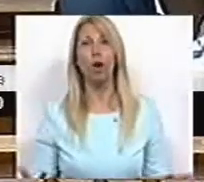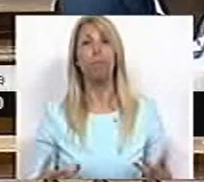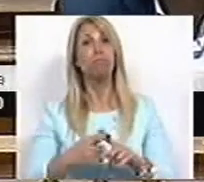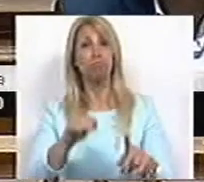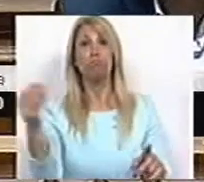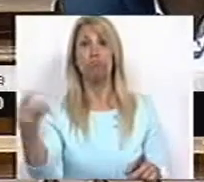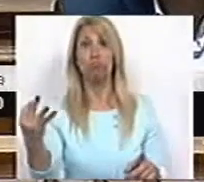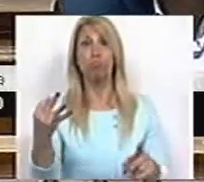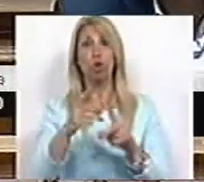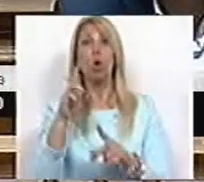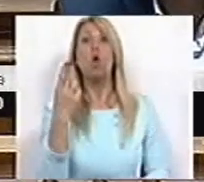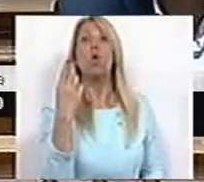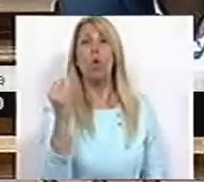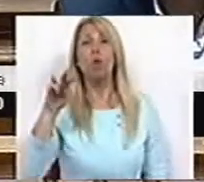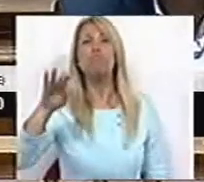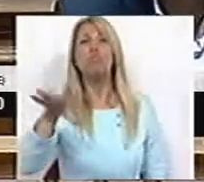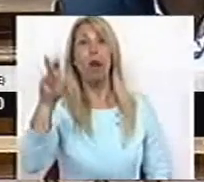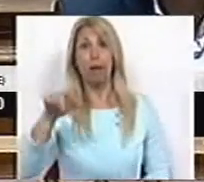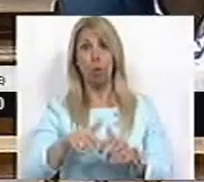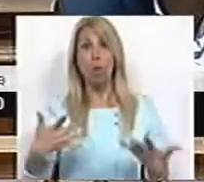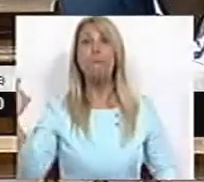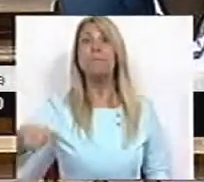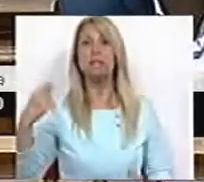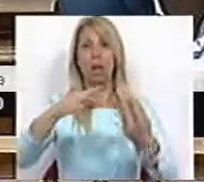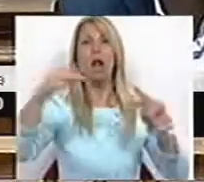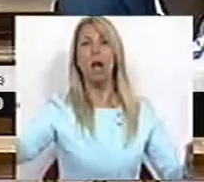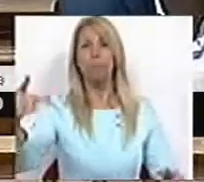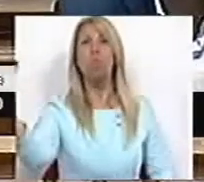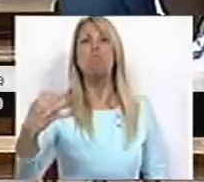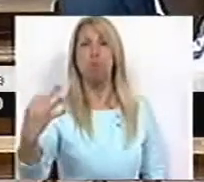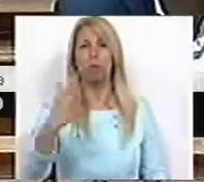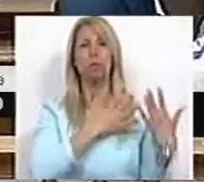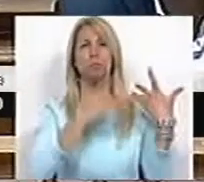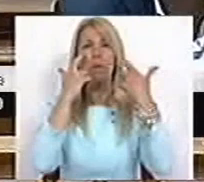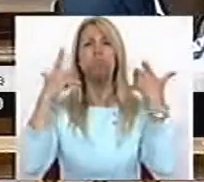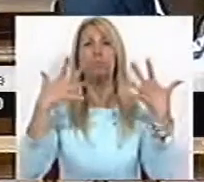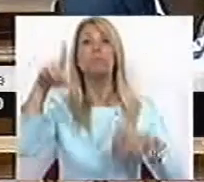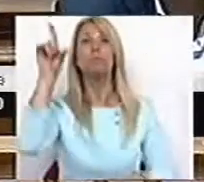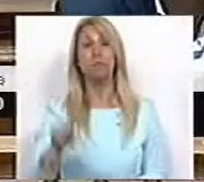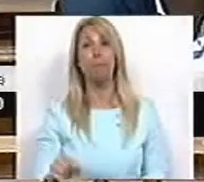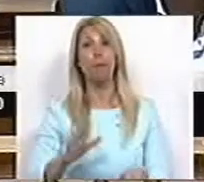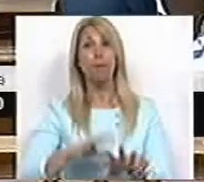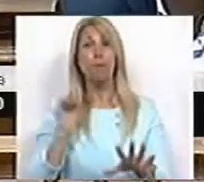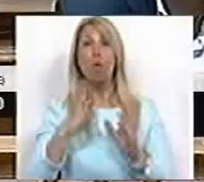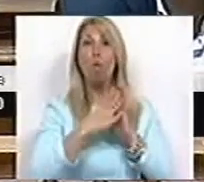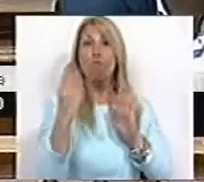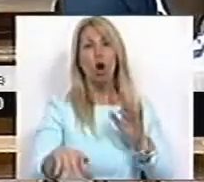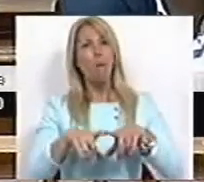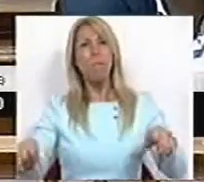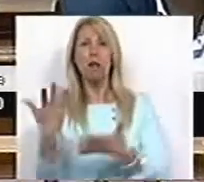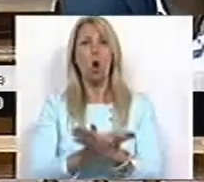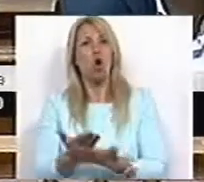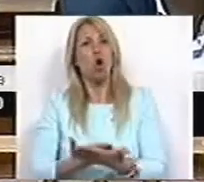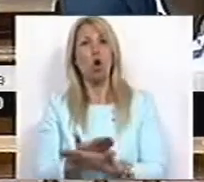Vivo, dirigida por Rui Moreira, que é hoje Presidente da Câmara do Porto, é responsável também por este modelo balcão de